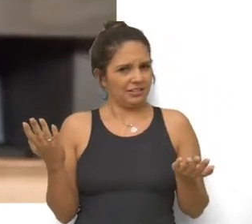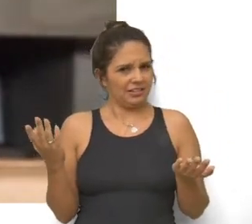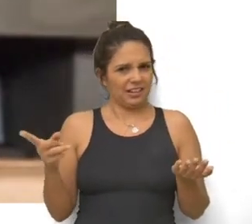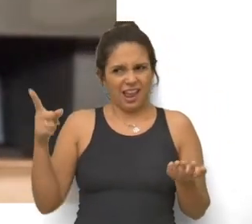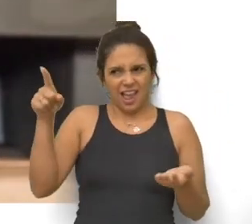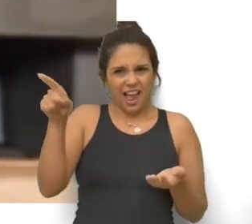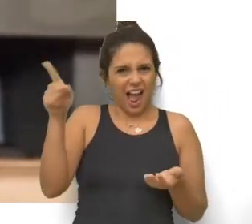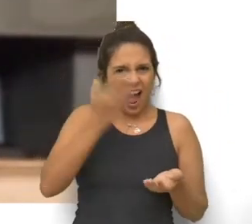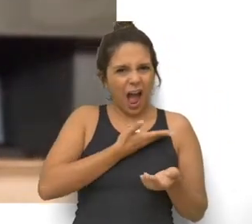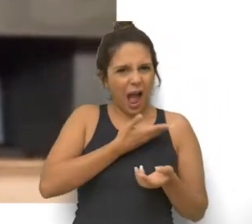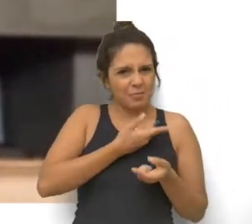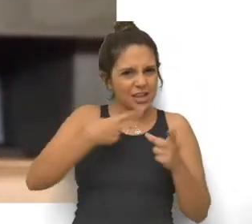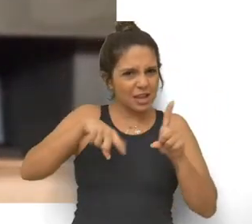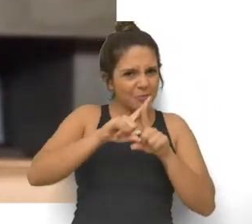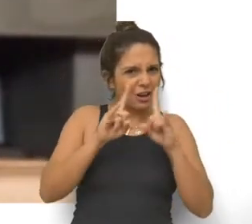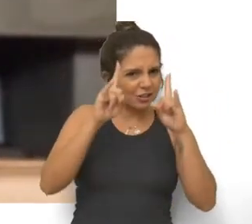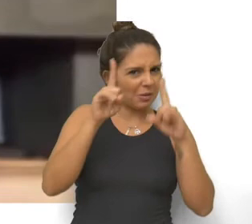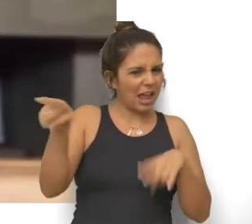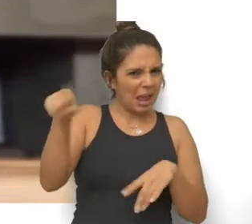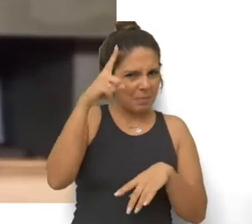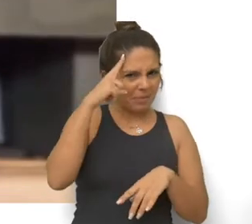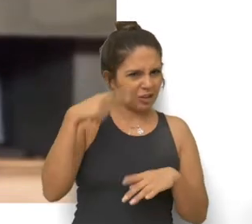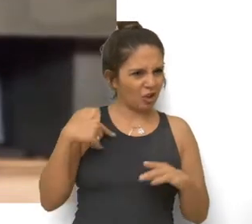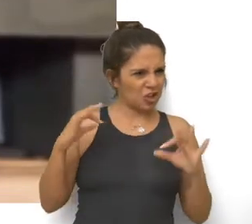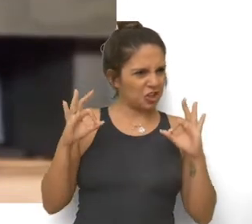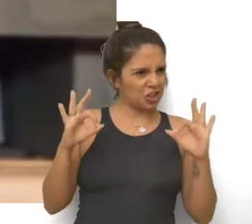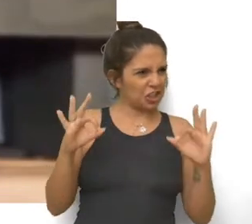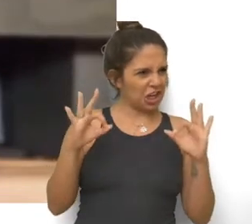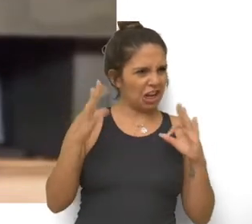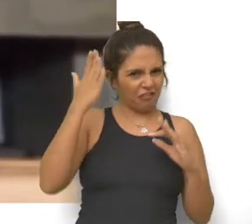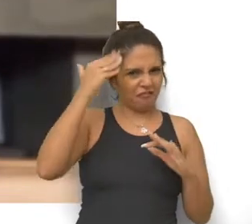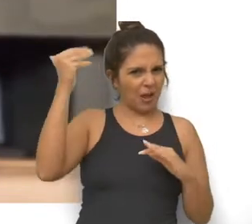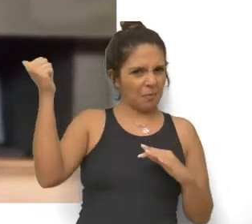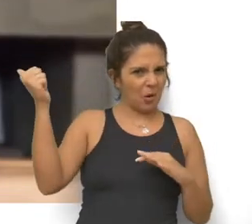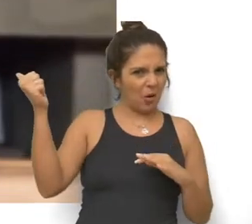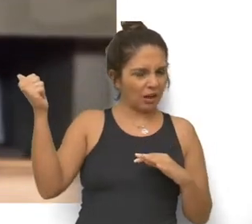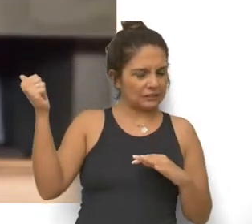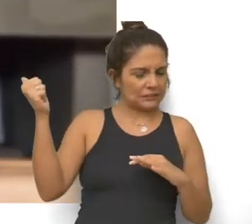Talvez elas pensem que eu sou uma celebridade nos Estados Unidos.